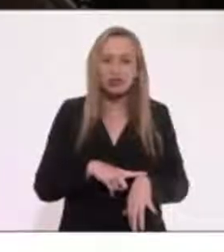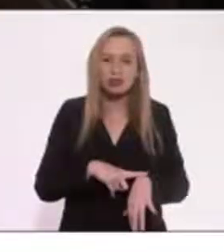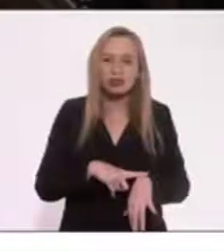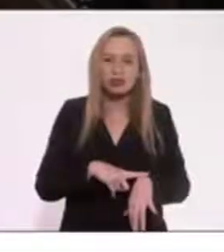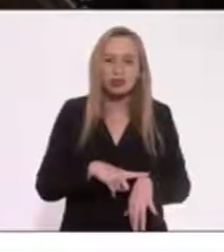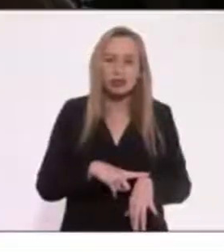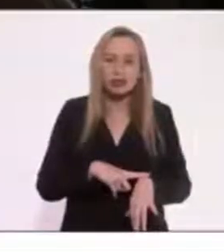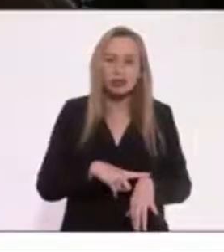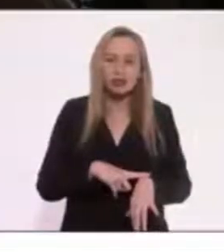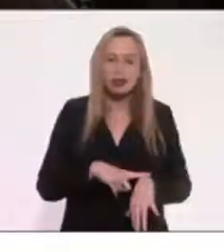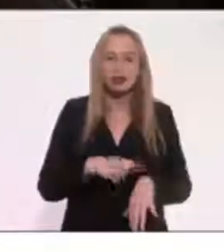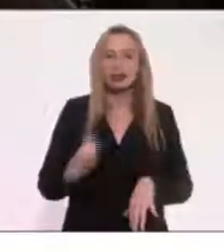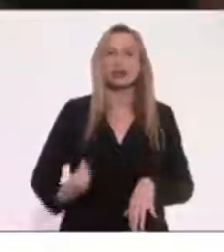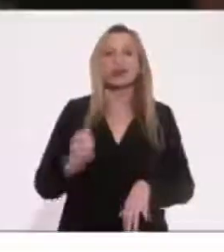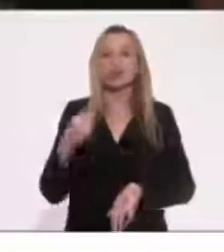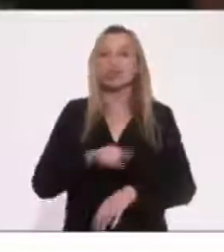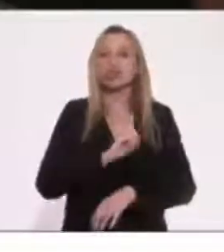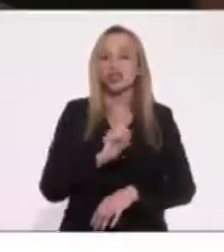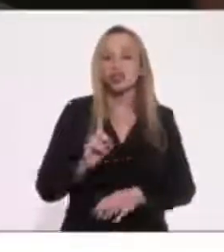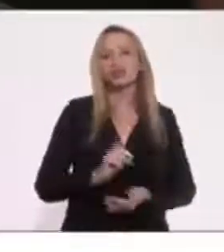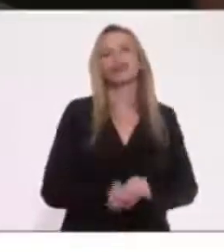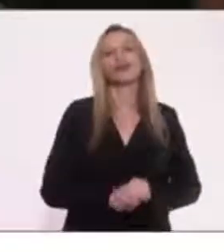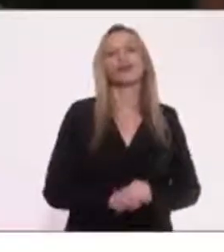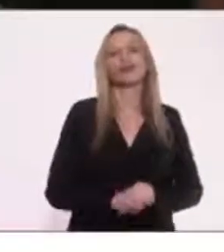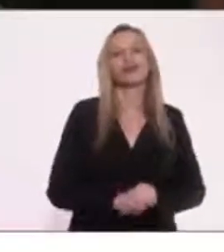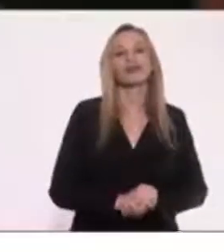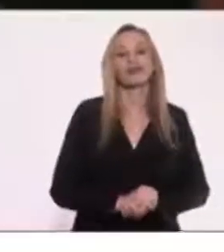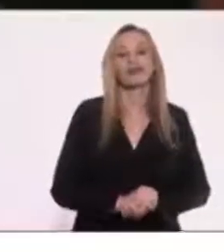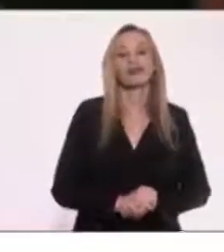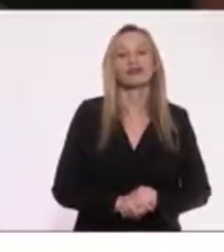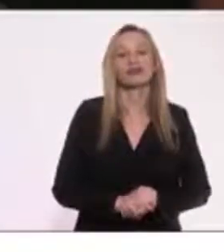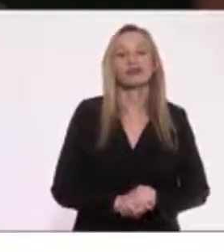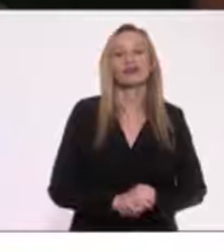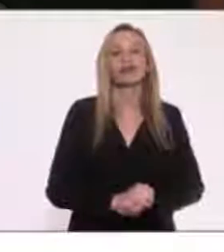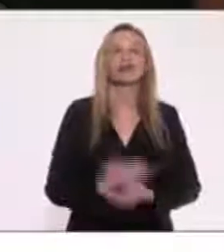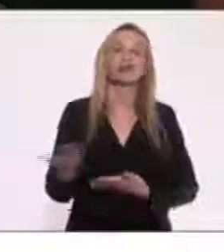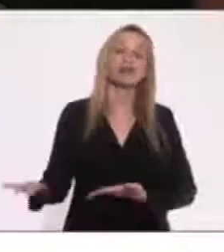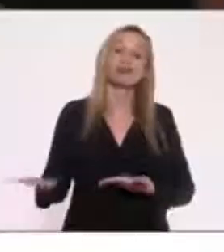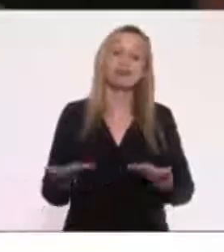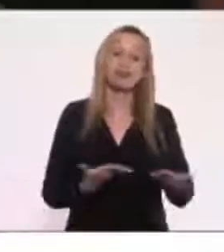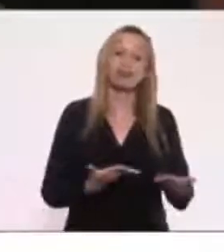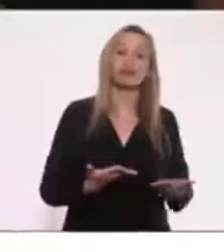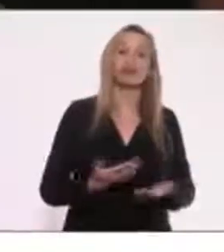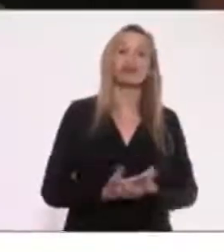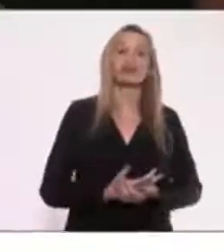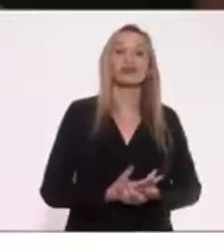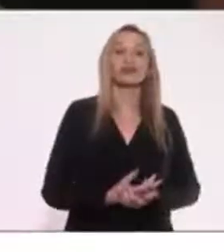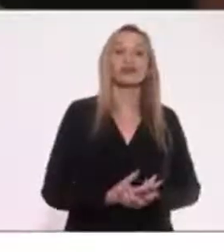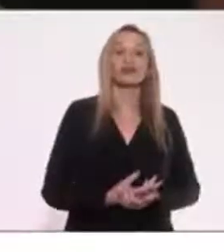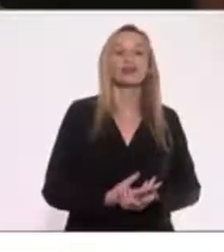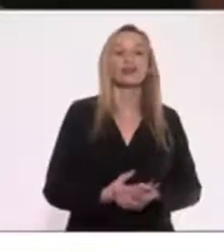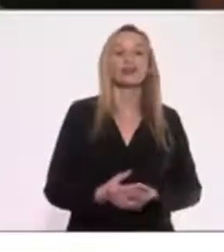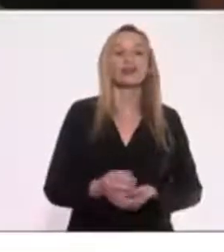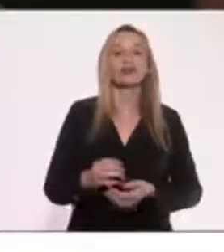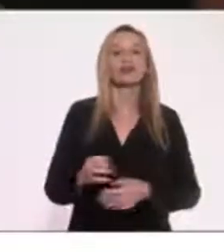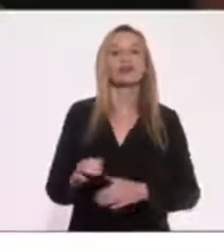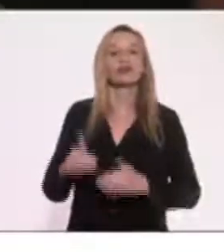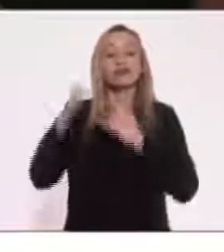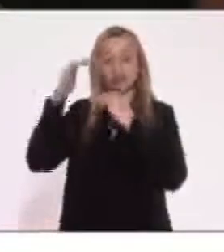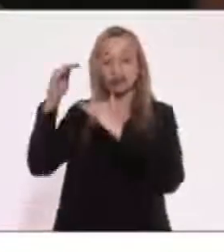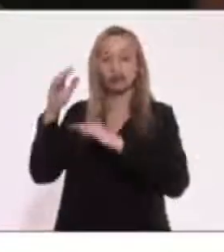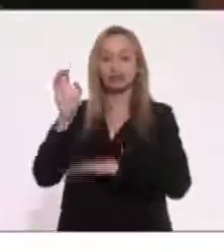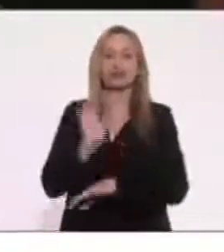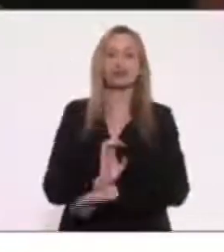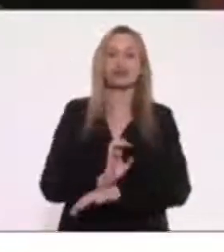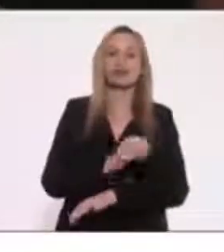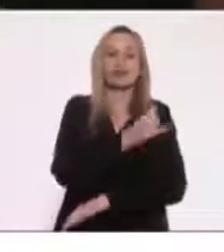o Elbit Rezende não se encontrando presente, eu convido o excelentíssimo senhor deputado estadual Rodrigo